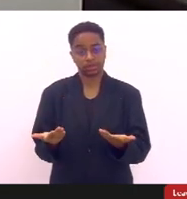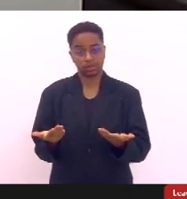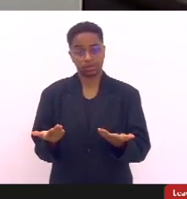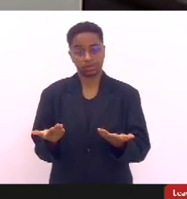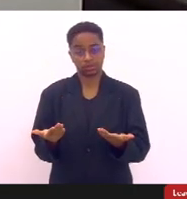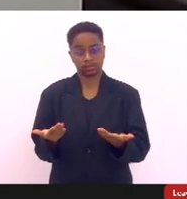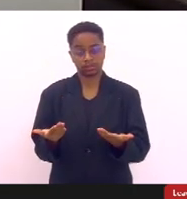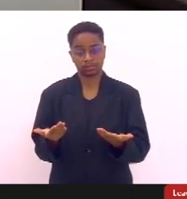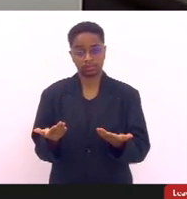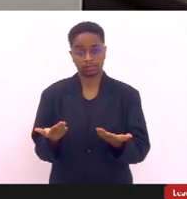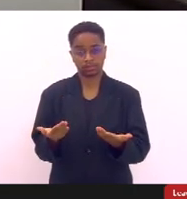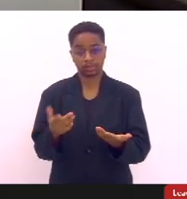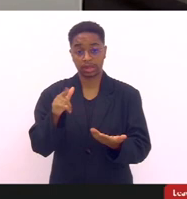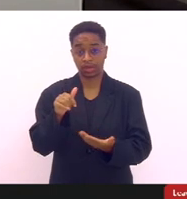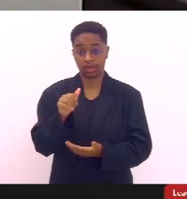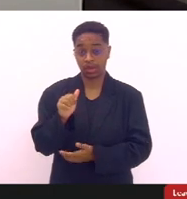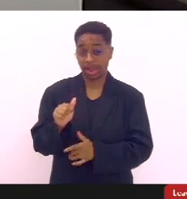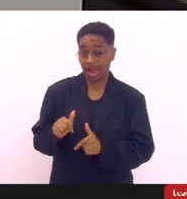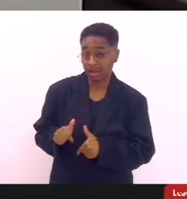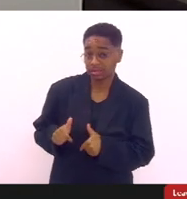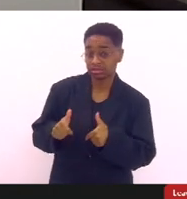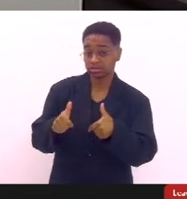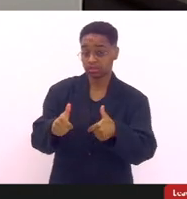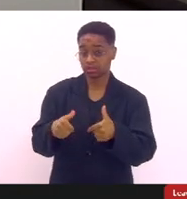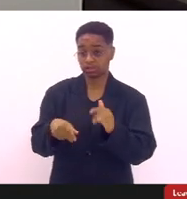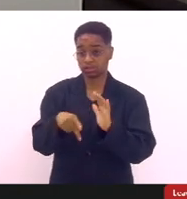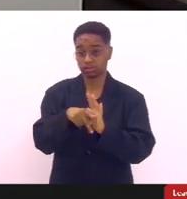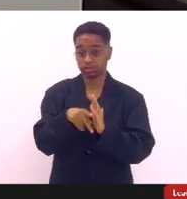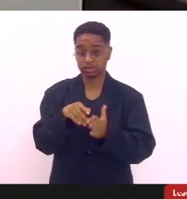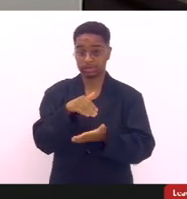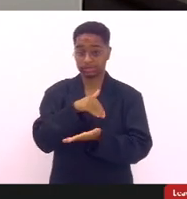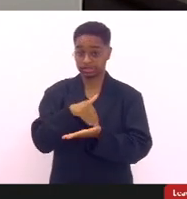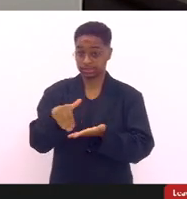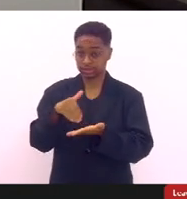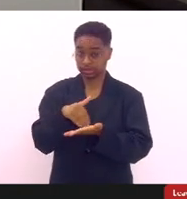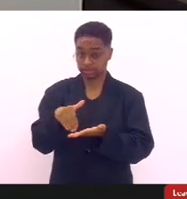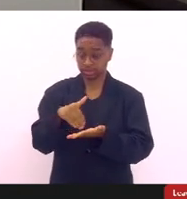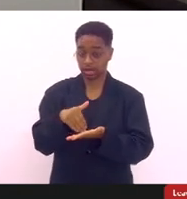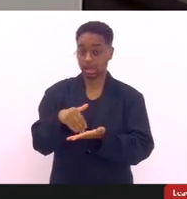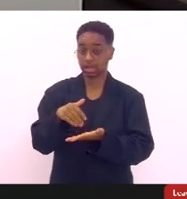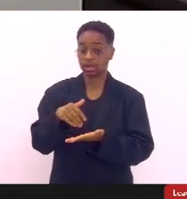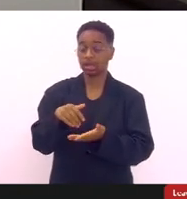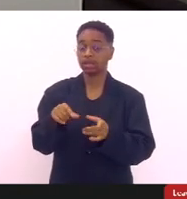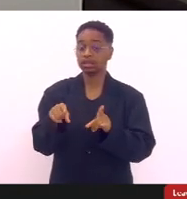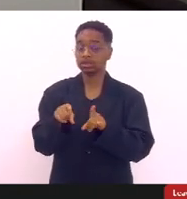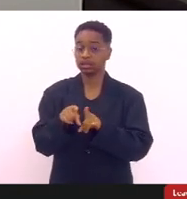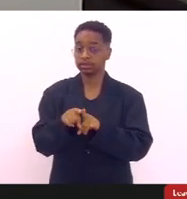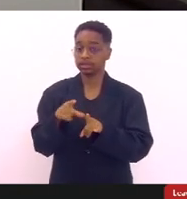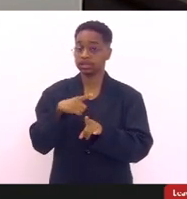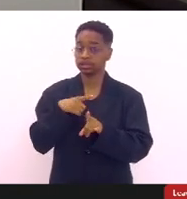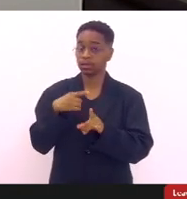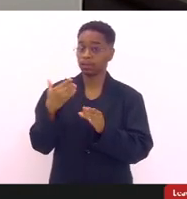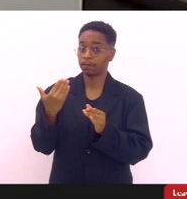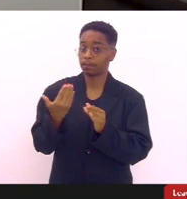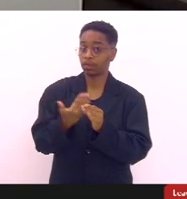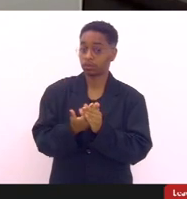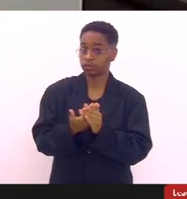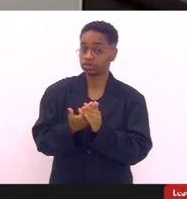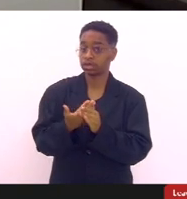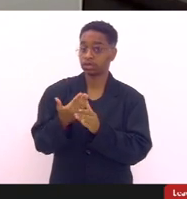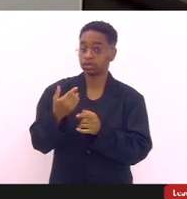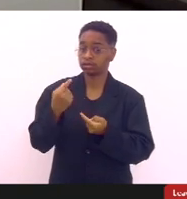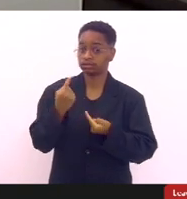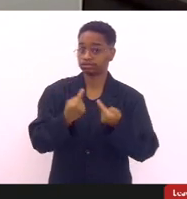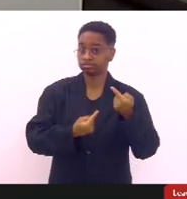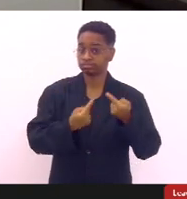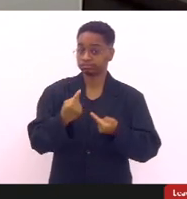mas foi um ato do secretário Kiep, de um processo que tramitou aí,